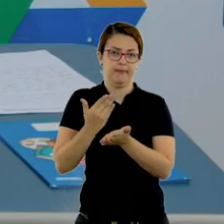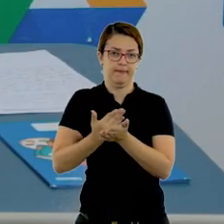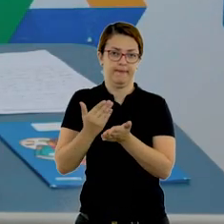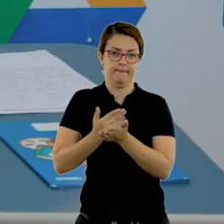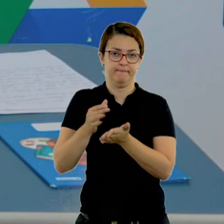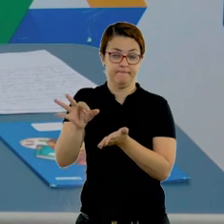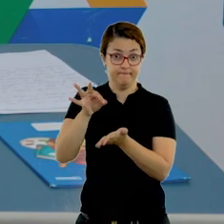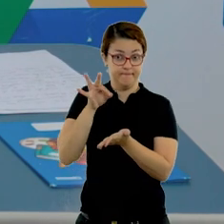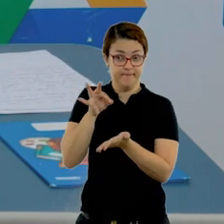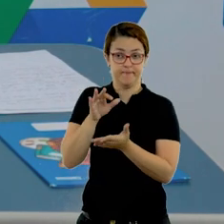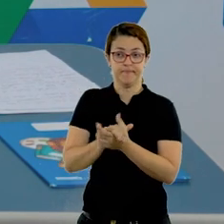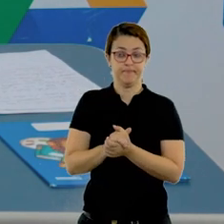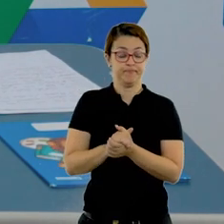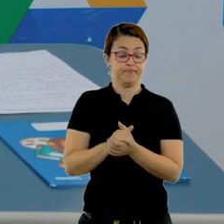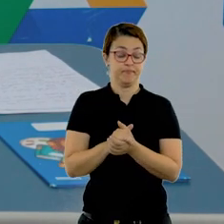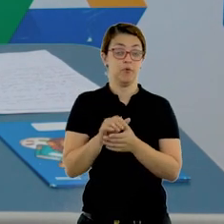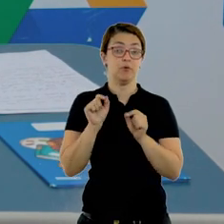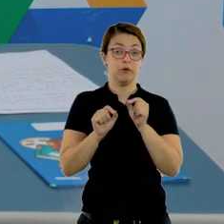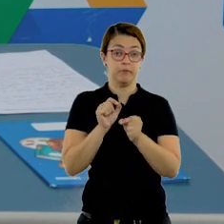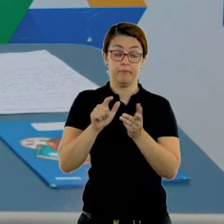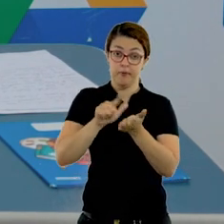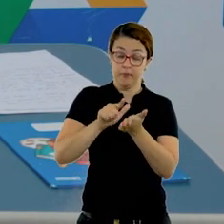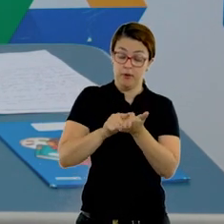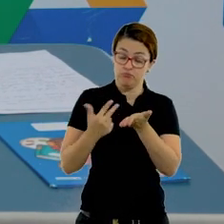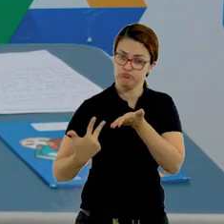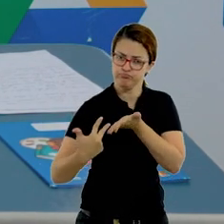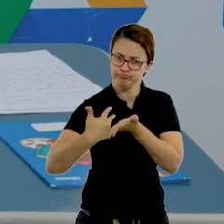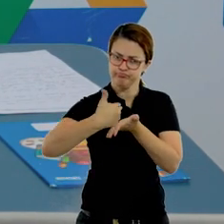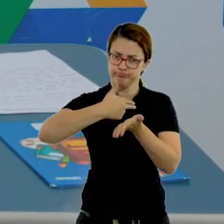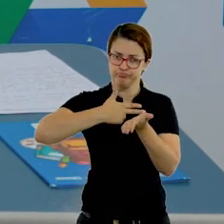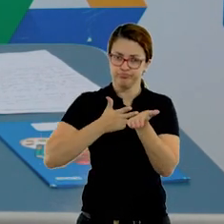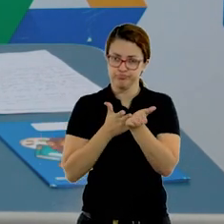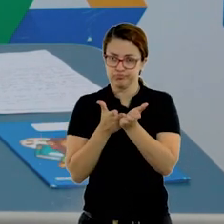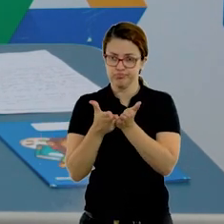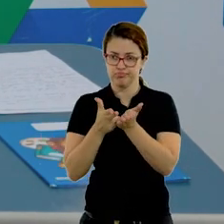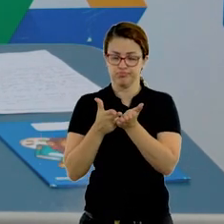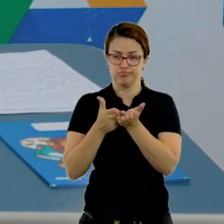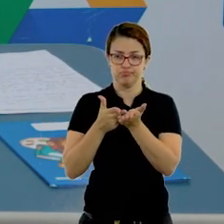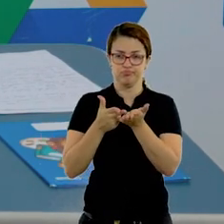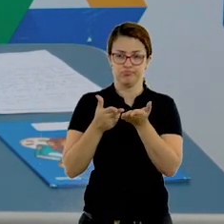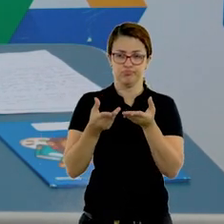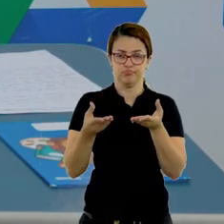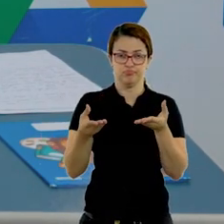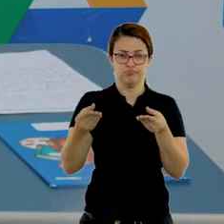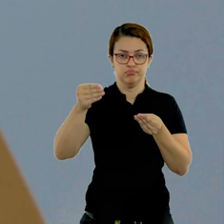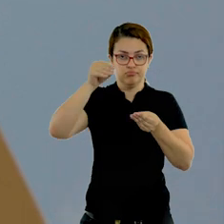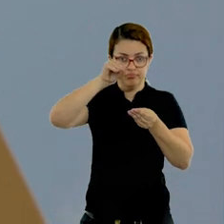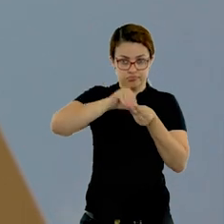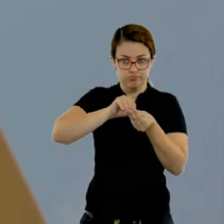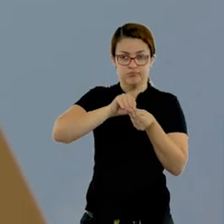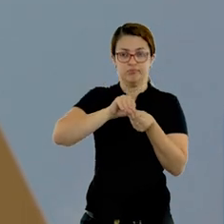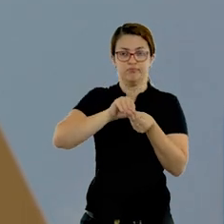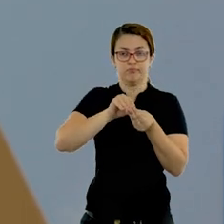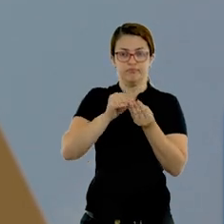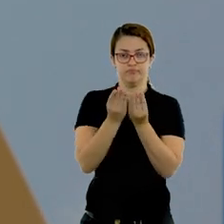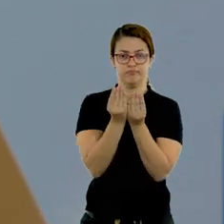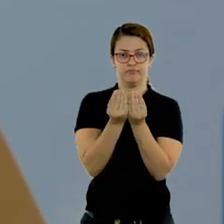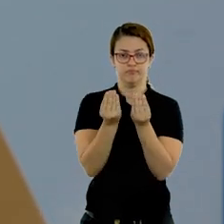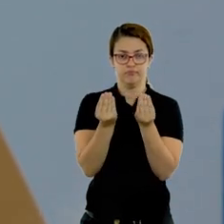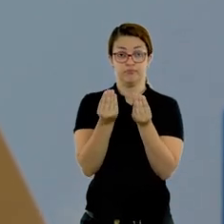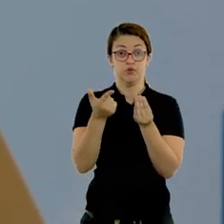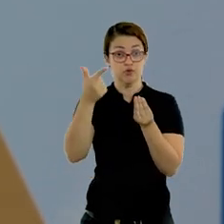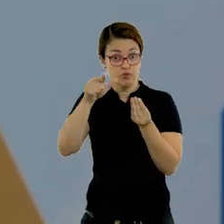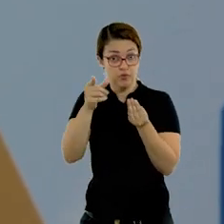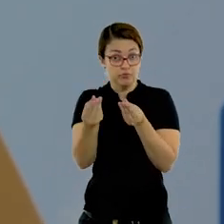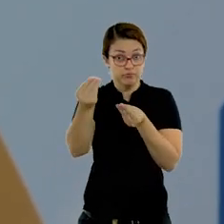recortei. Quando eu recortei, ela ficou assim, certo? Então, eu dobrei ela nessa posição uma vez, marquei ela certinho